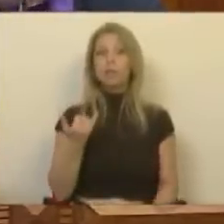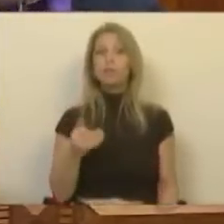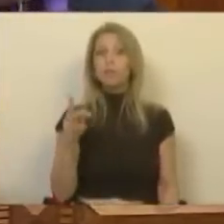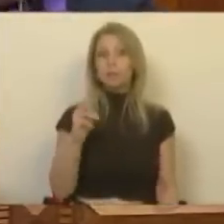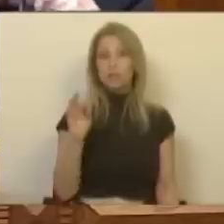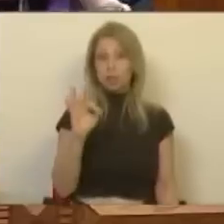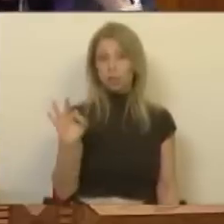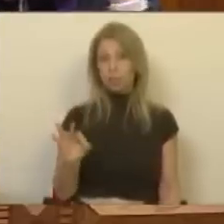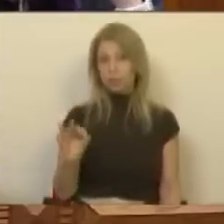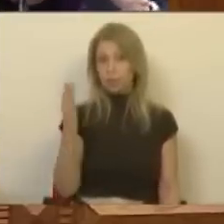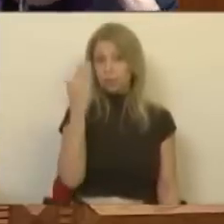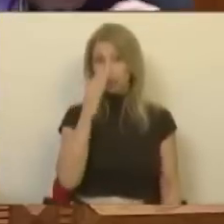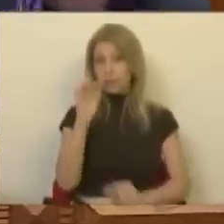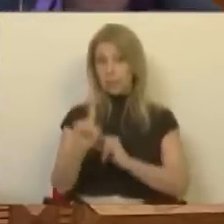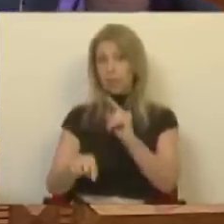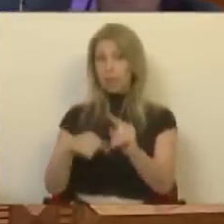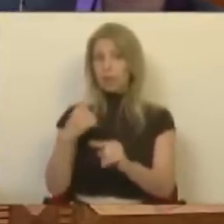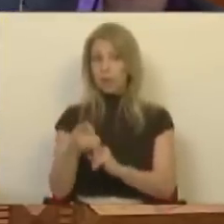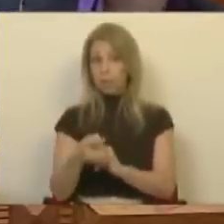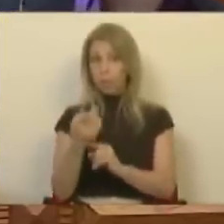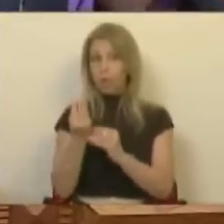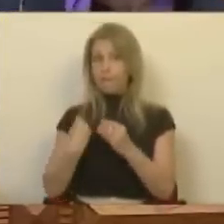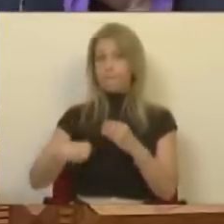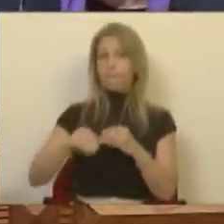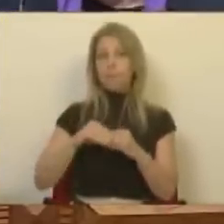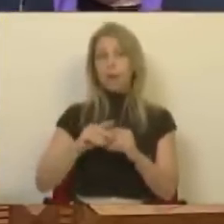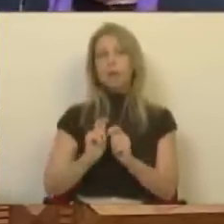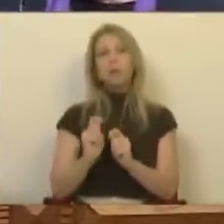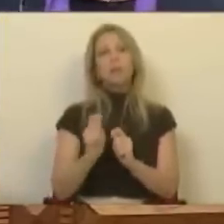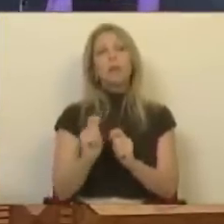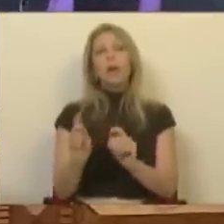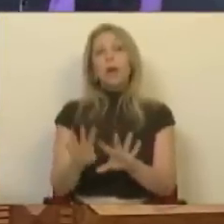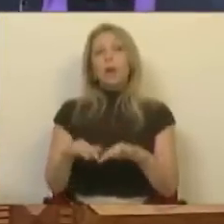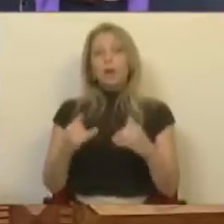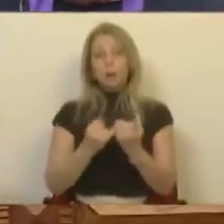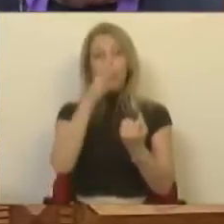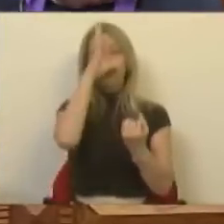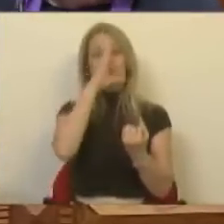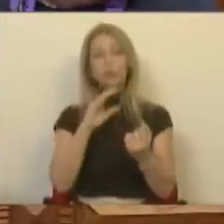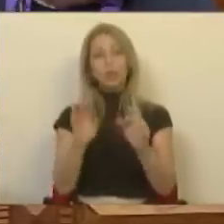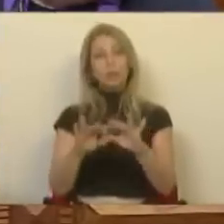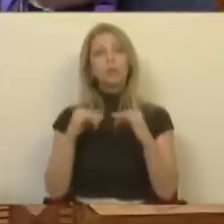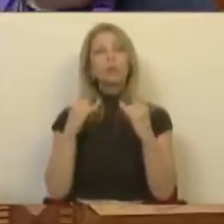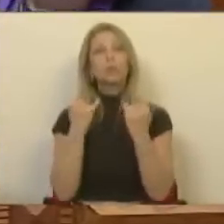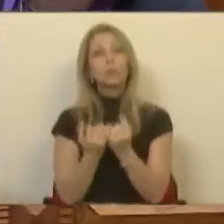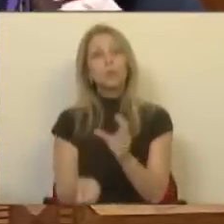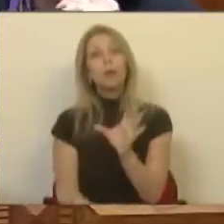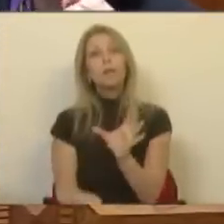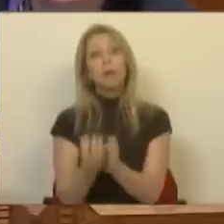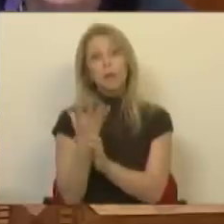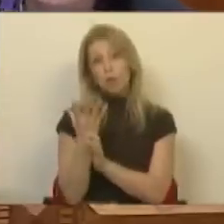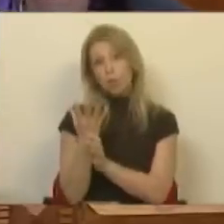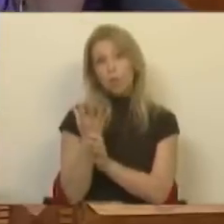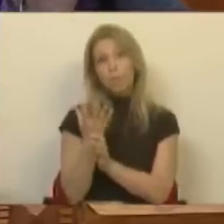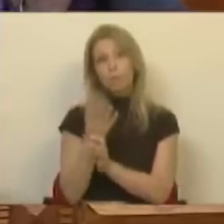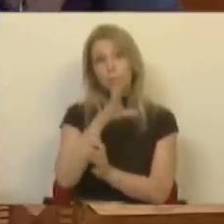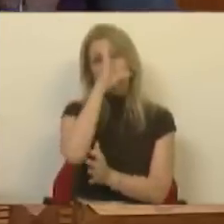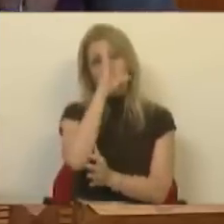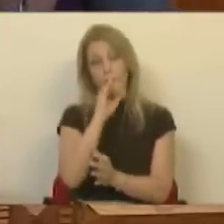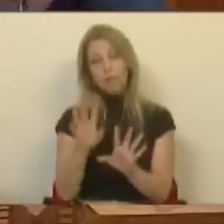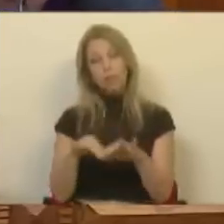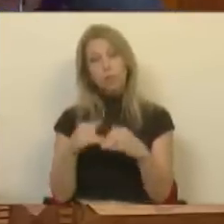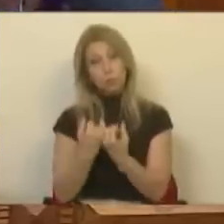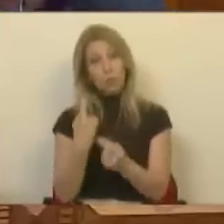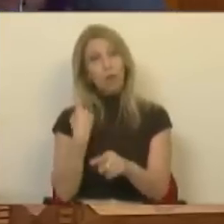se depois juntar as prestações sociais que o estado social criou o estado social